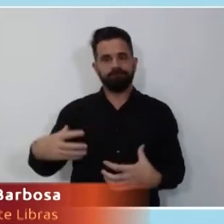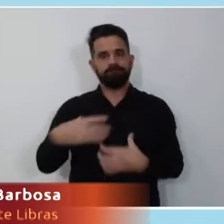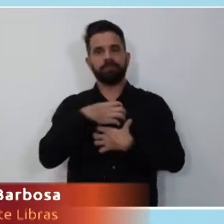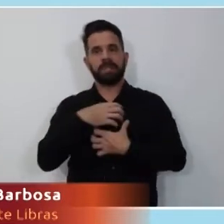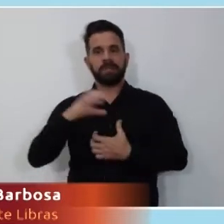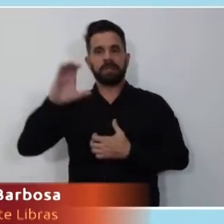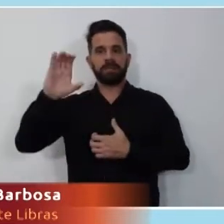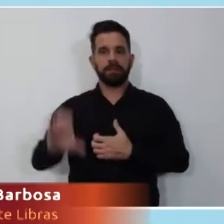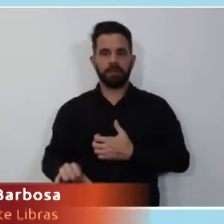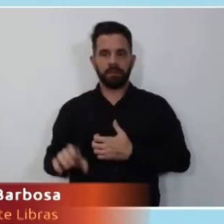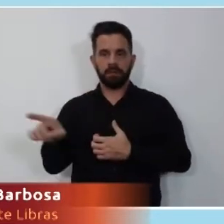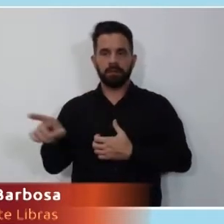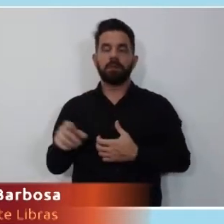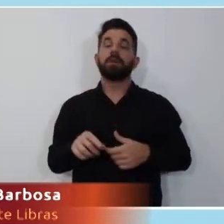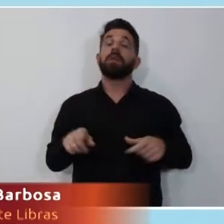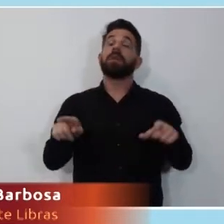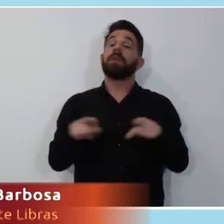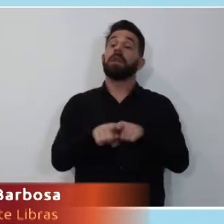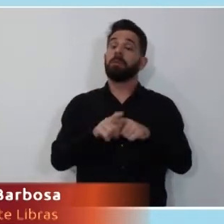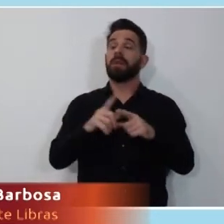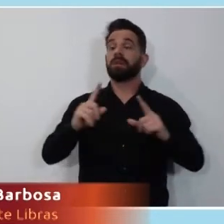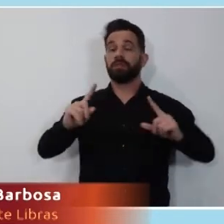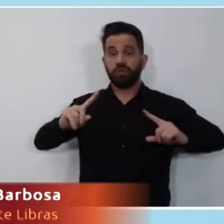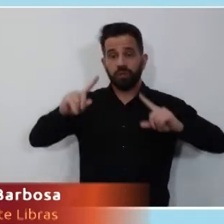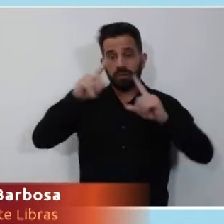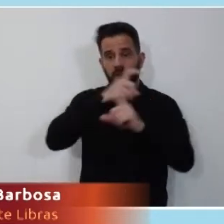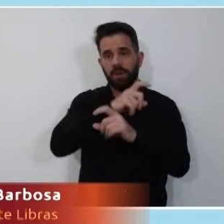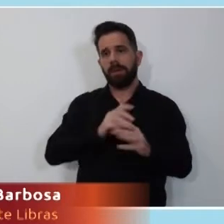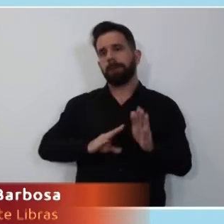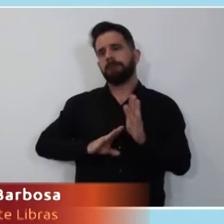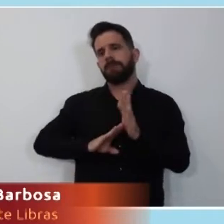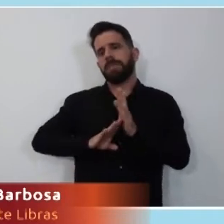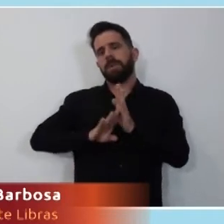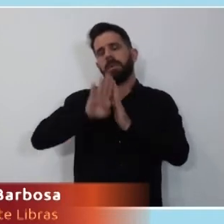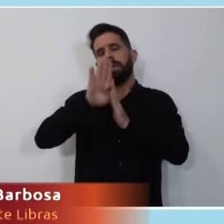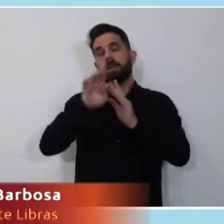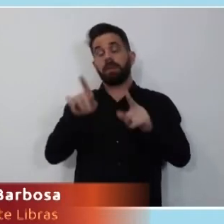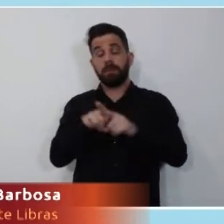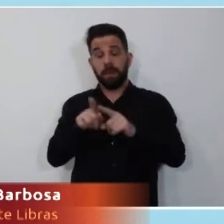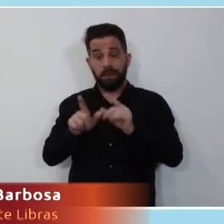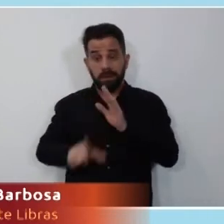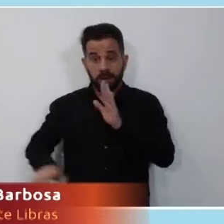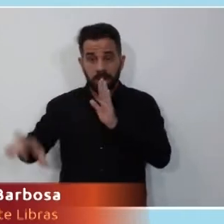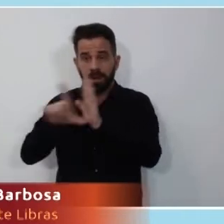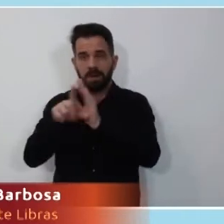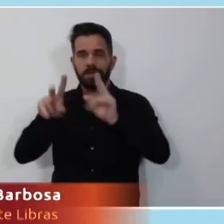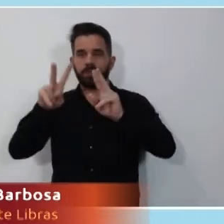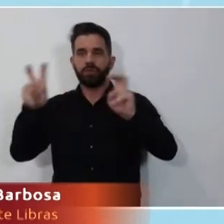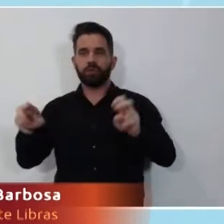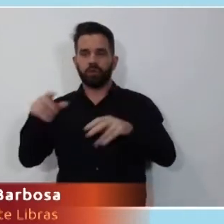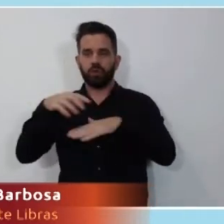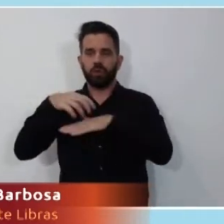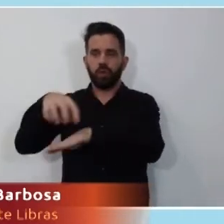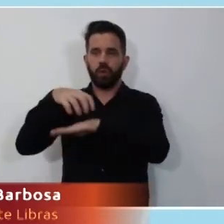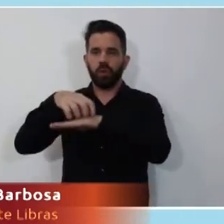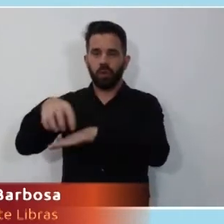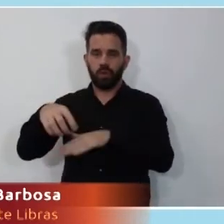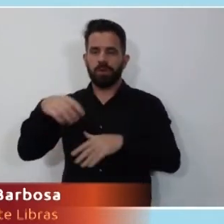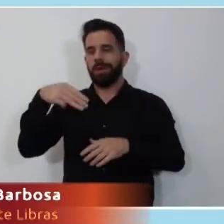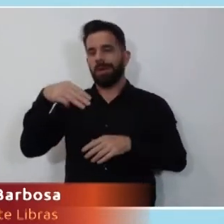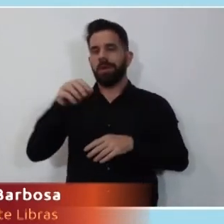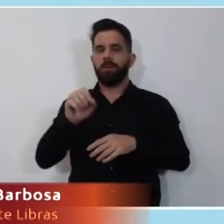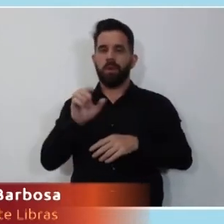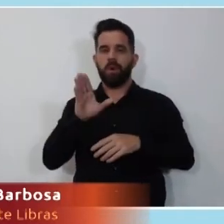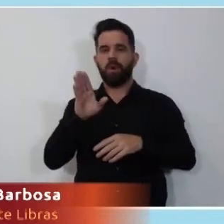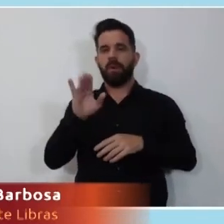como as cidades vão crescendo, você vai ter que atender mais bairros, né? E a lei de mobilidade nos fala de acesso universal. Então, desde